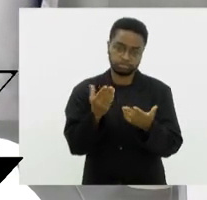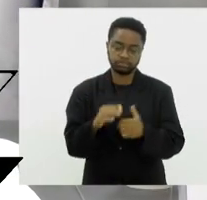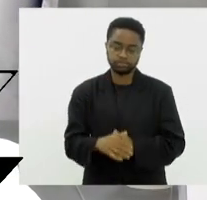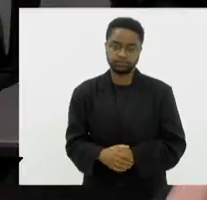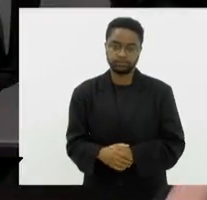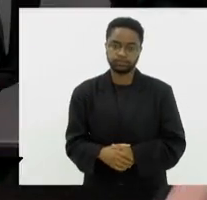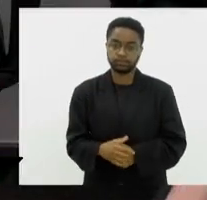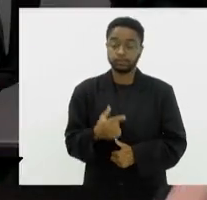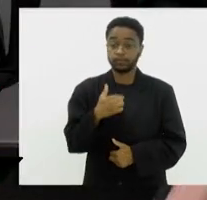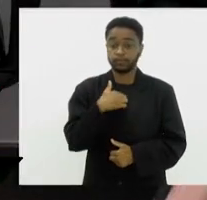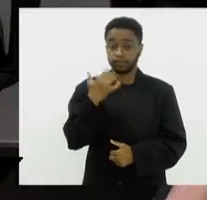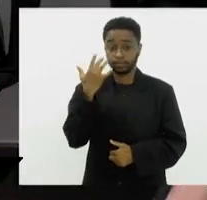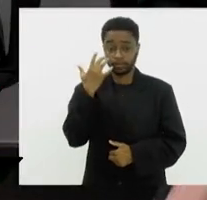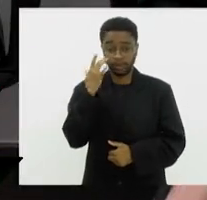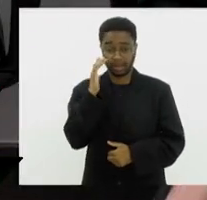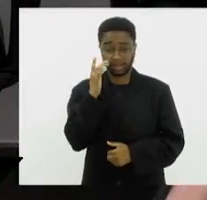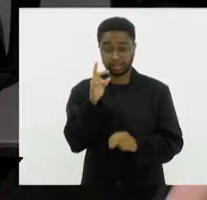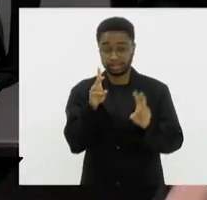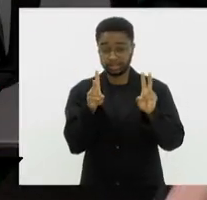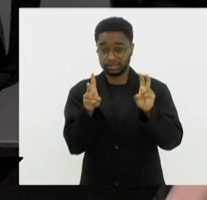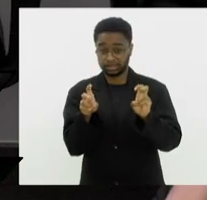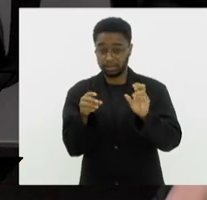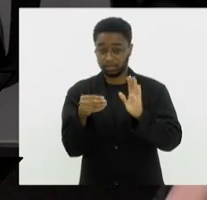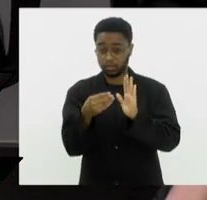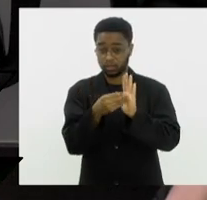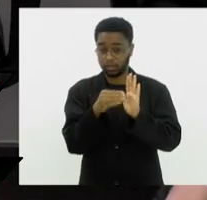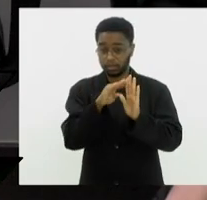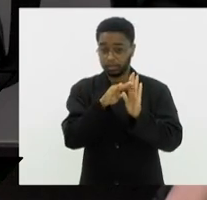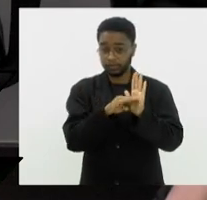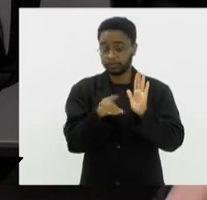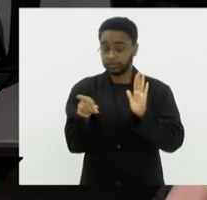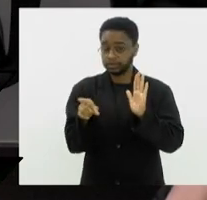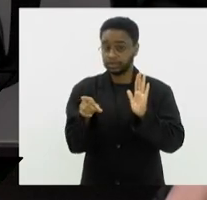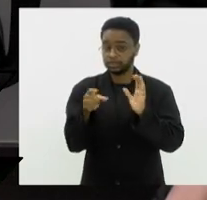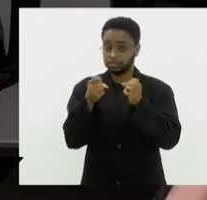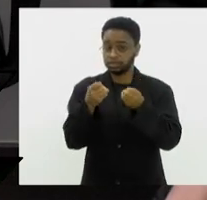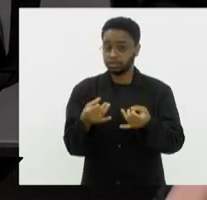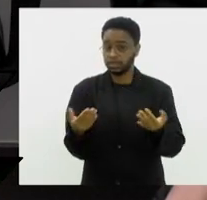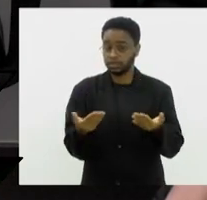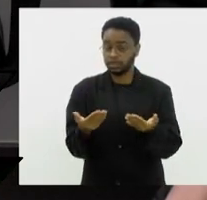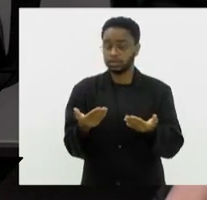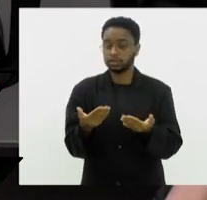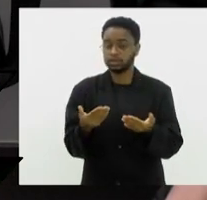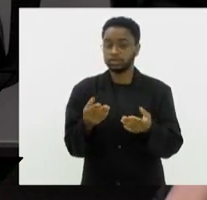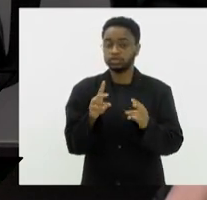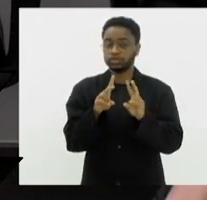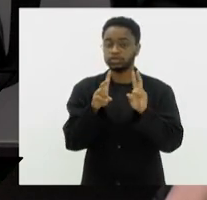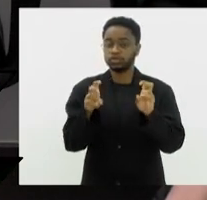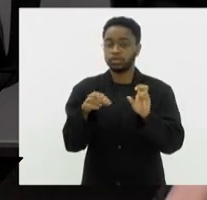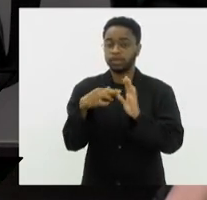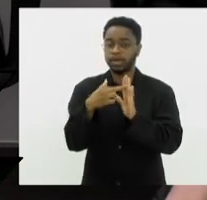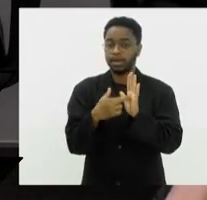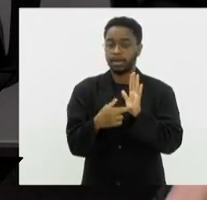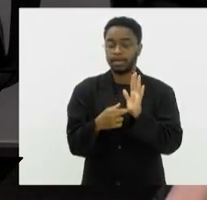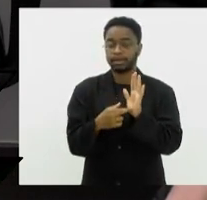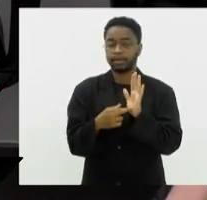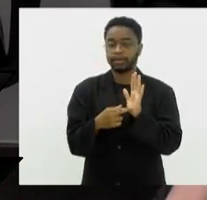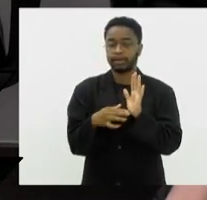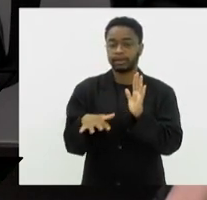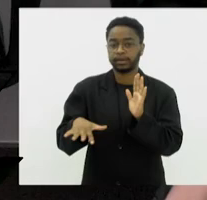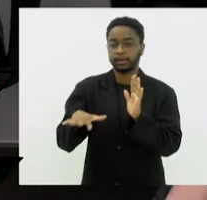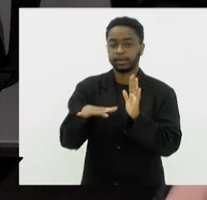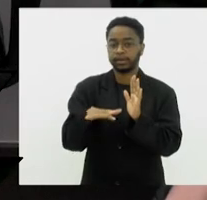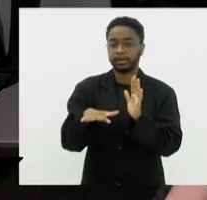esse tema está na pauta, já que o senhor trouxe, regularização fundiária, é um tema,